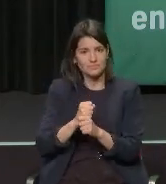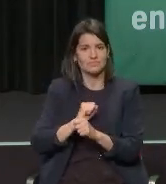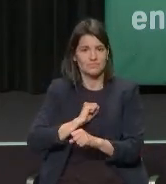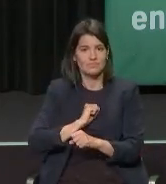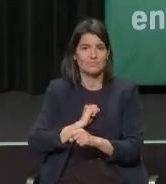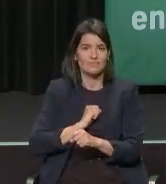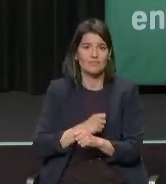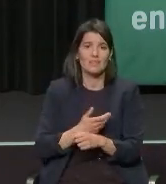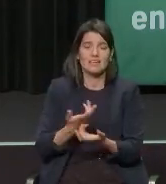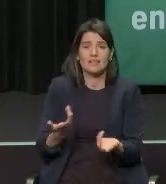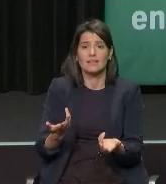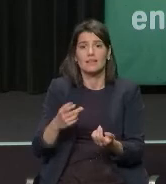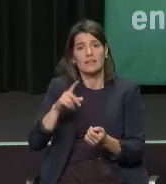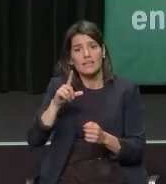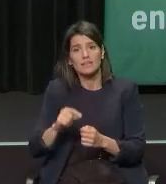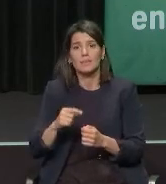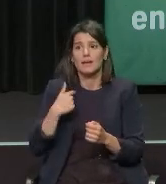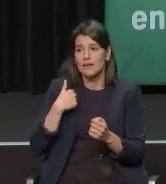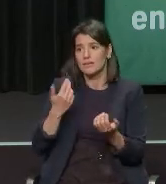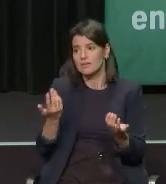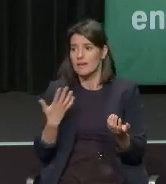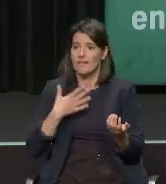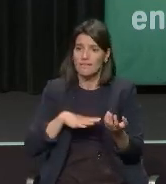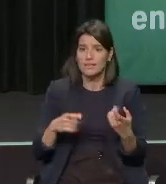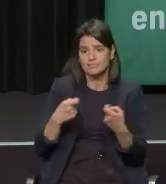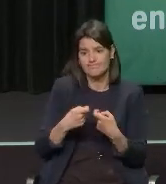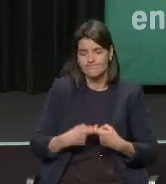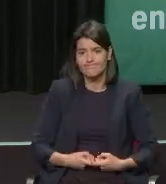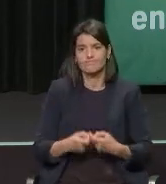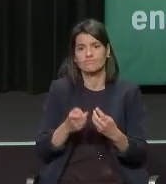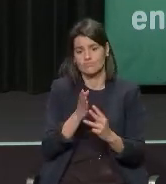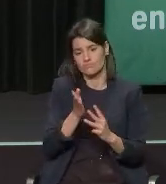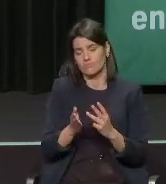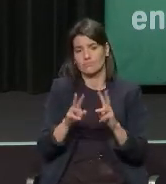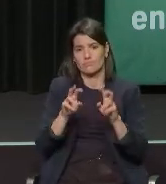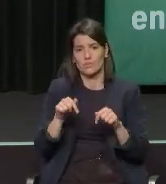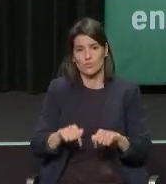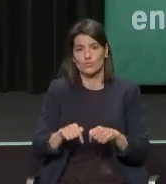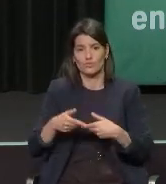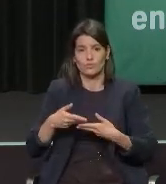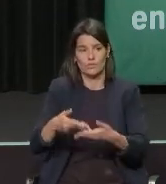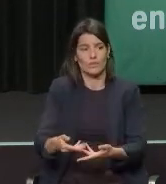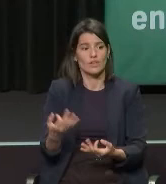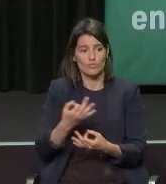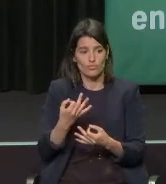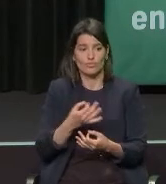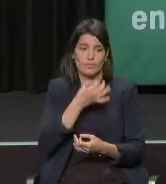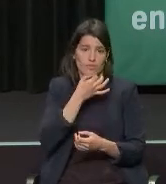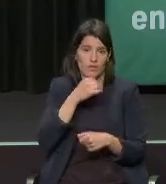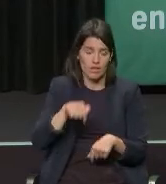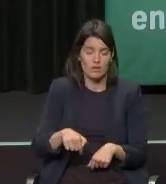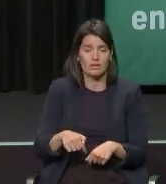e foco de convergência para estes 3 tópicos para que nos convidaram aqui para